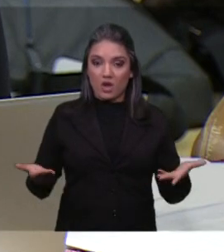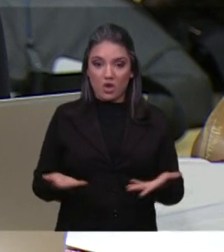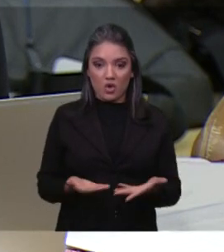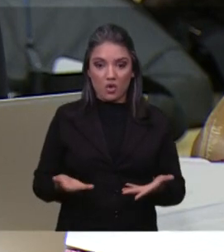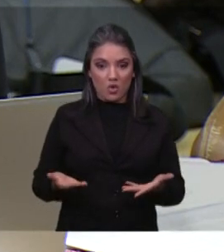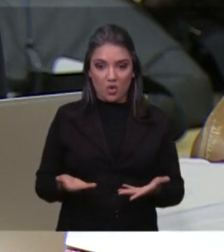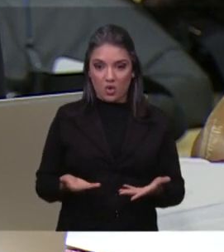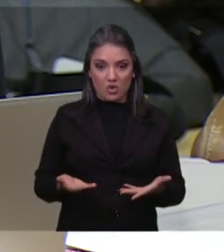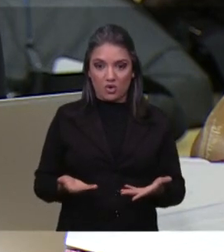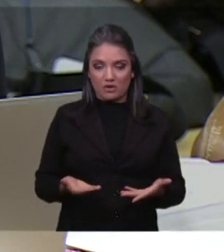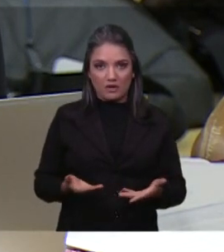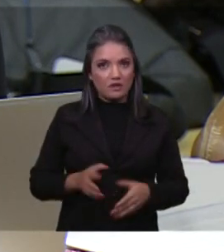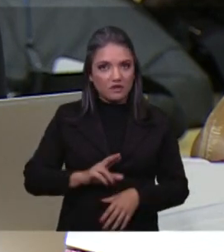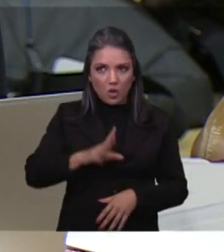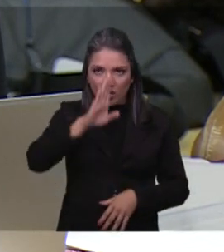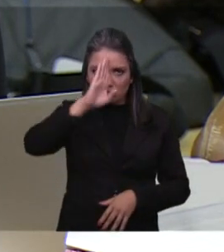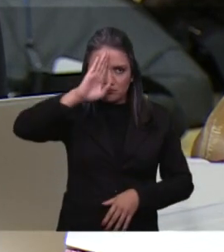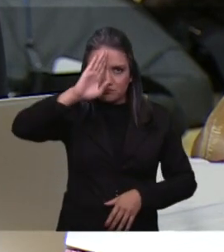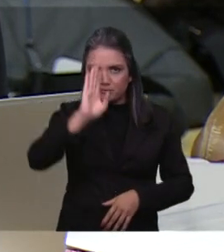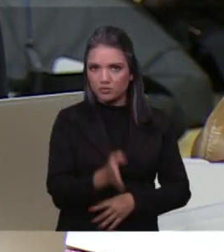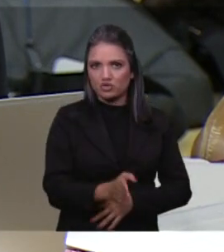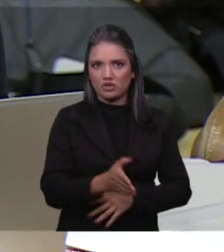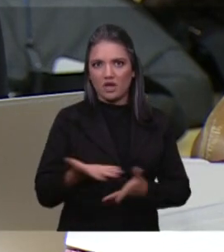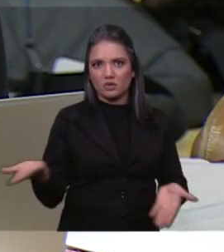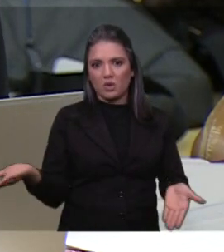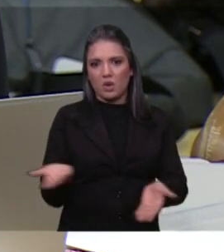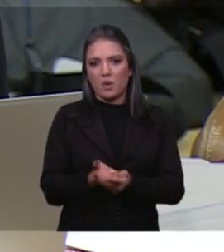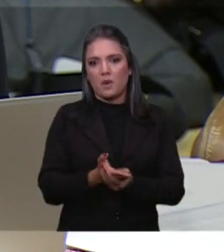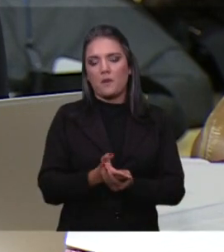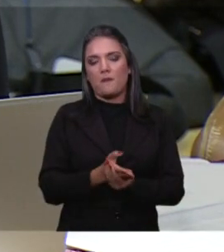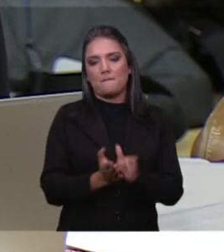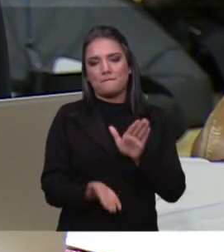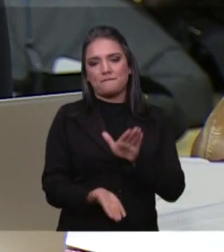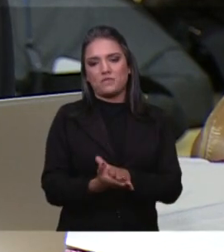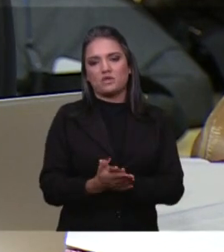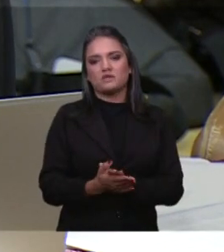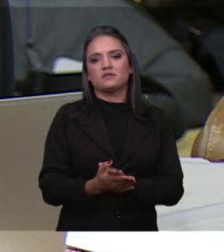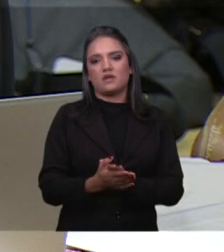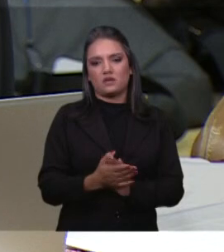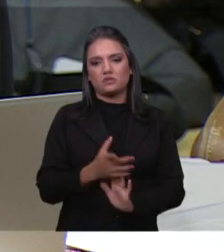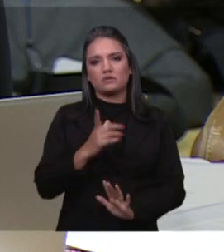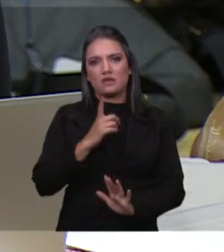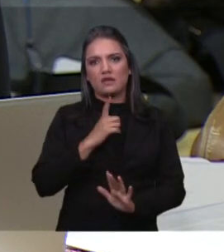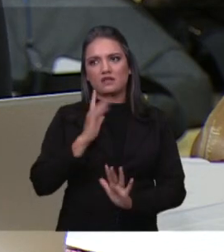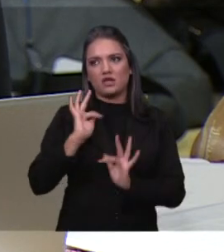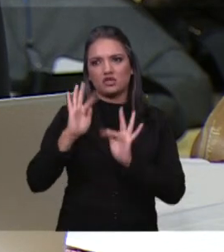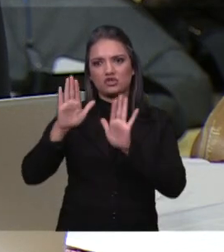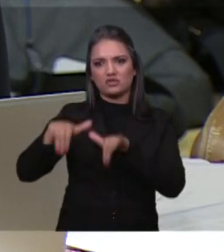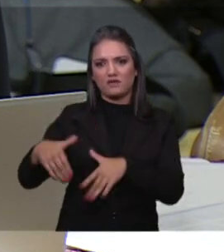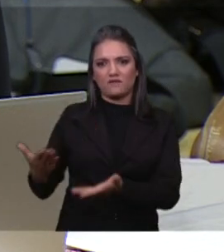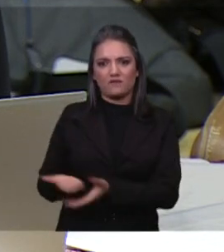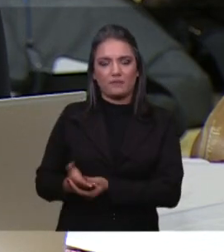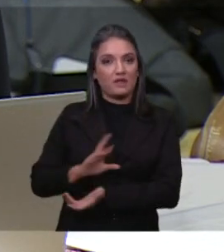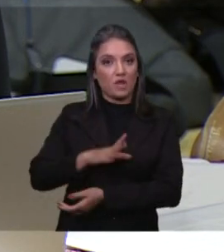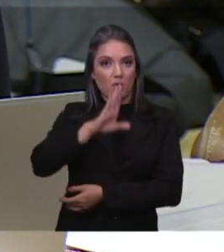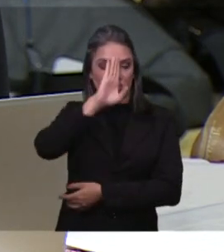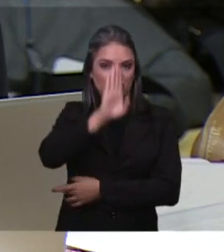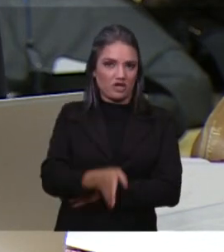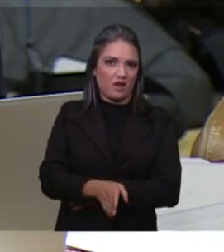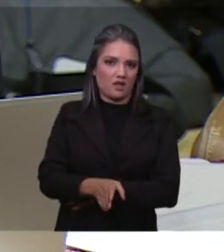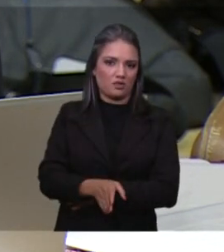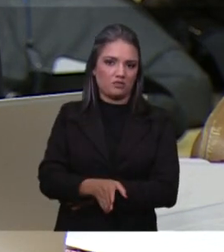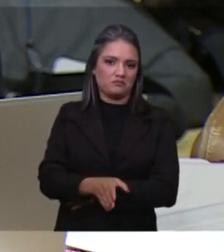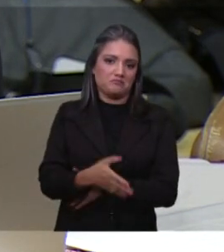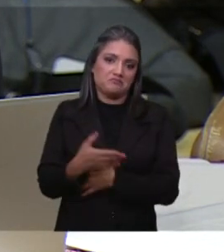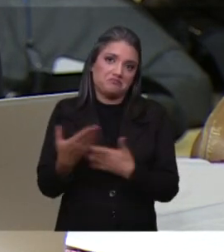afeta automaticamente os processos em relação aos quais tem havido coisa julgada. Automaticamente.